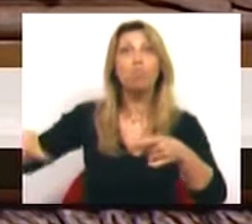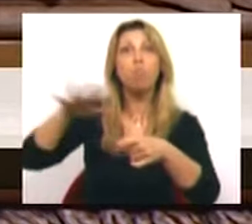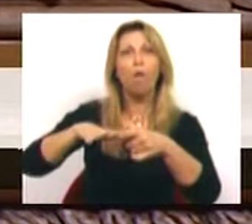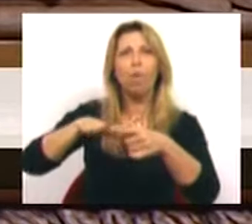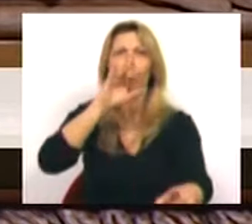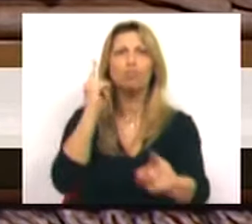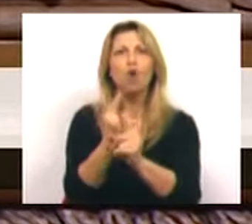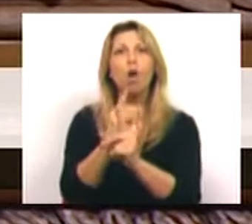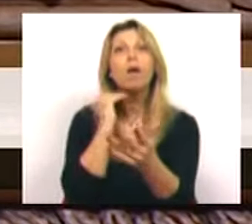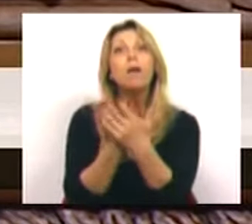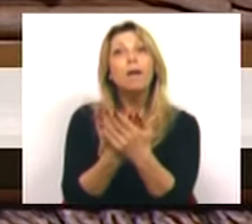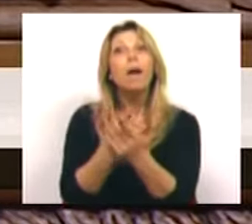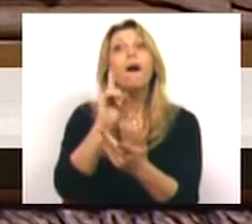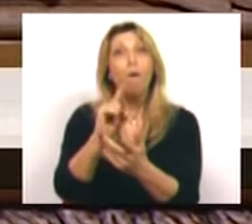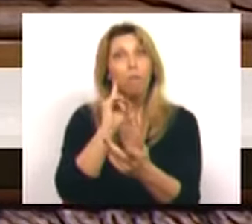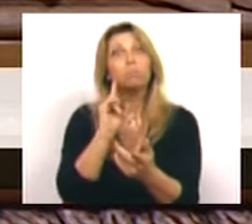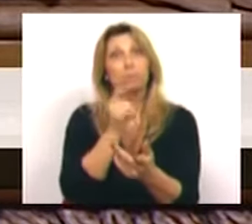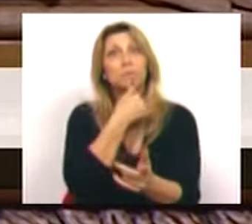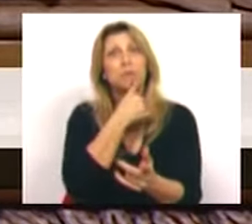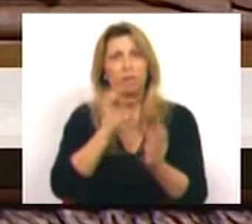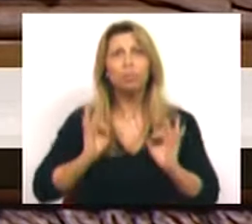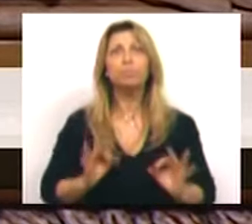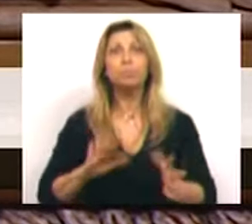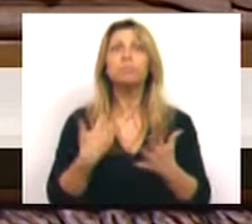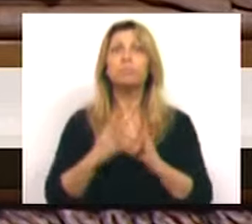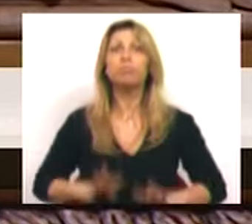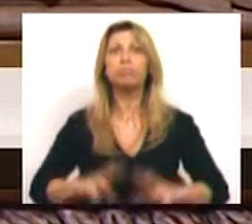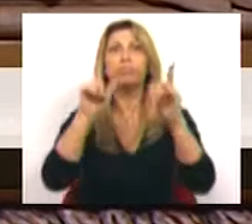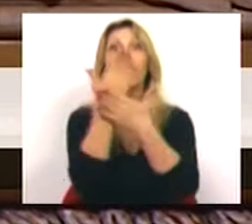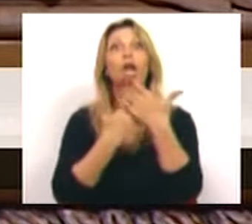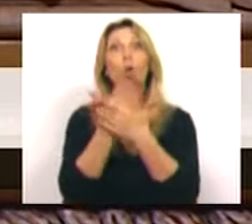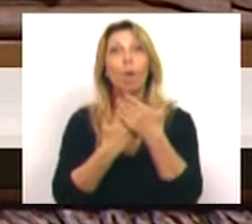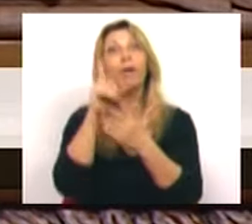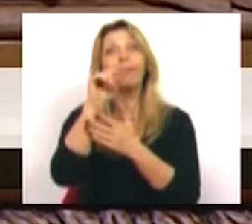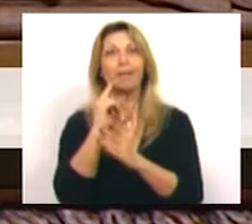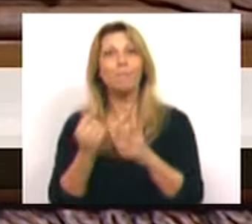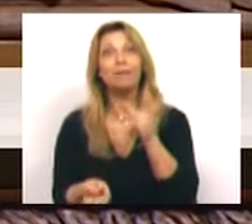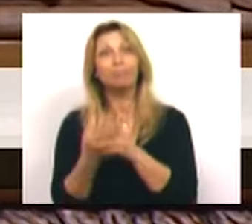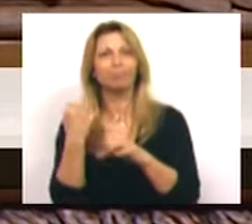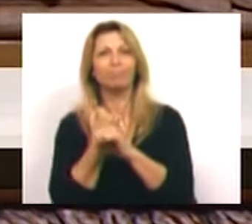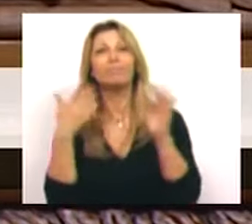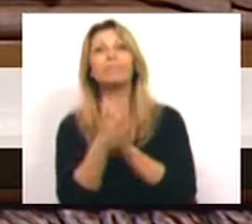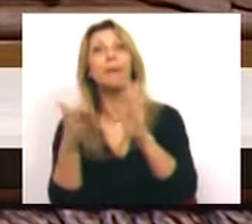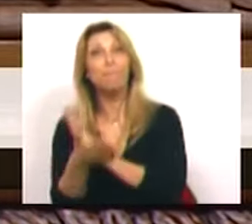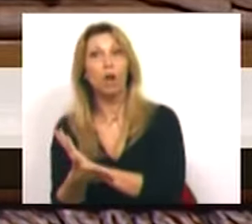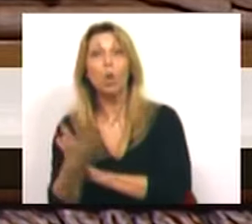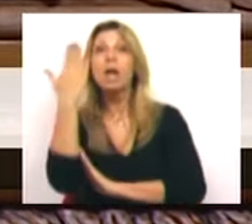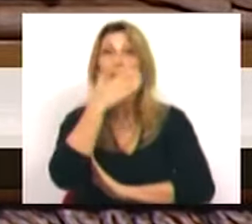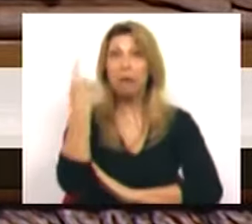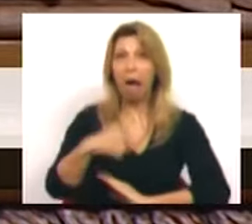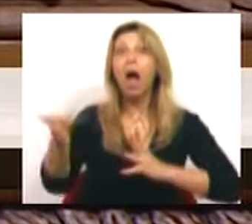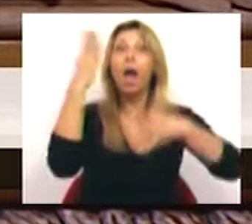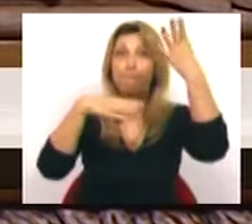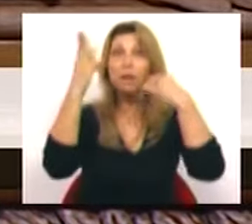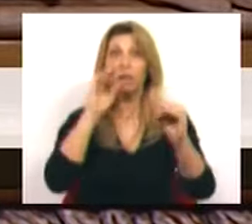mesmo tempo, um fator decisivo para o crescimento económico e a criação de emprego. Se há lição que se pode tirar,